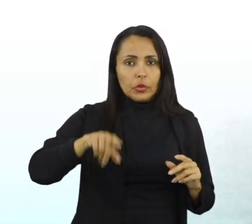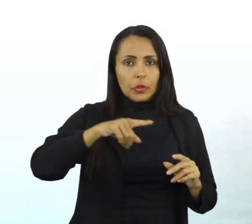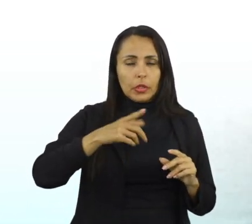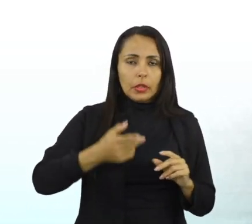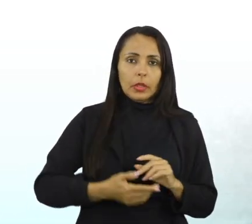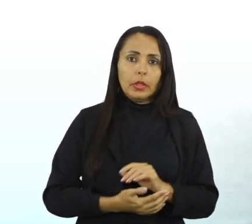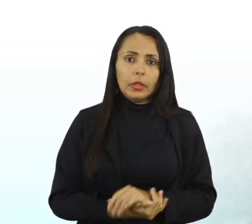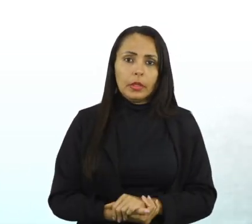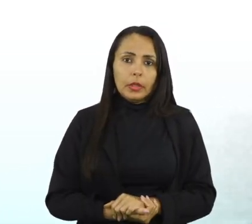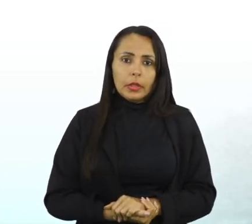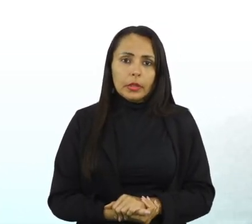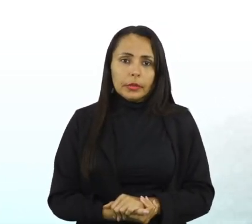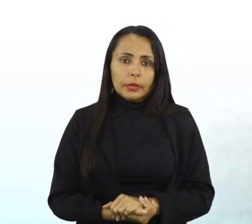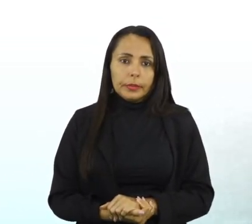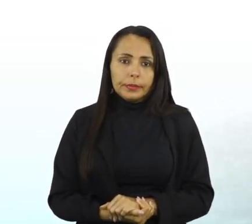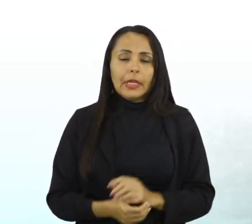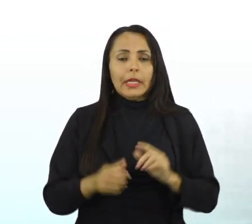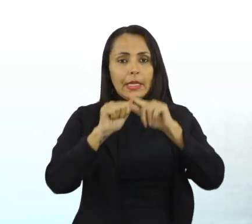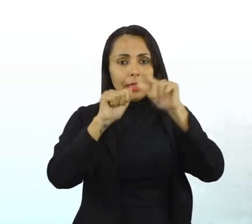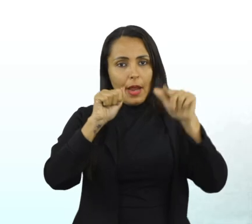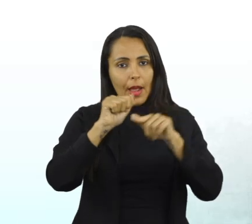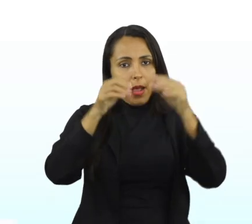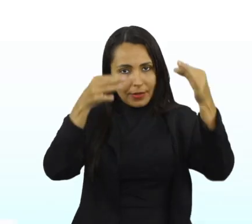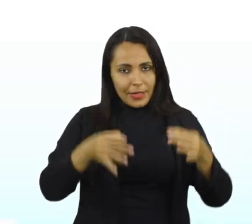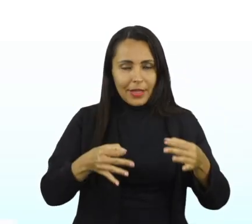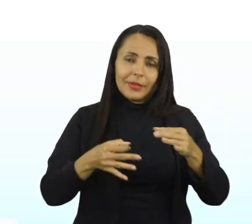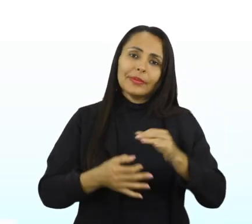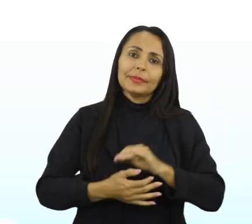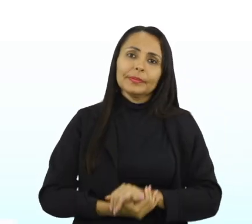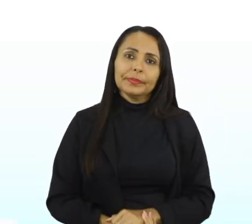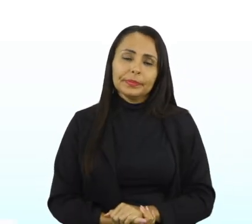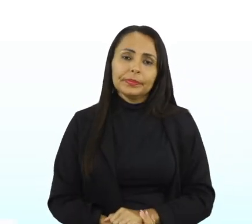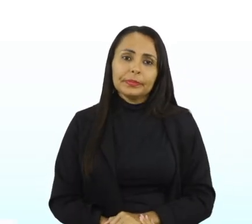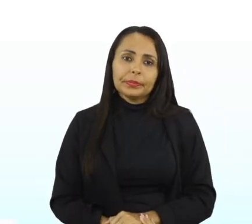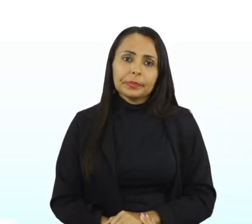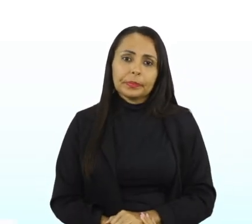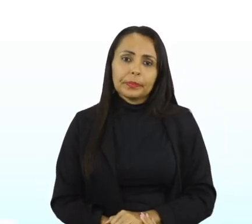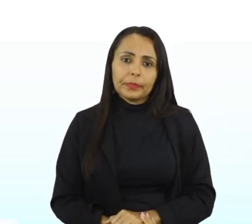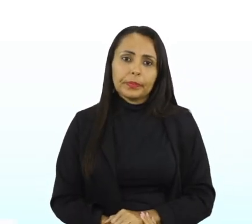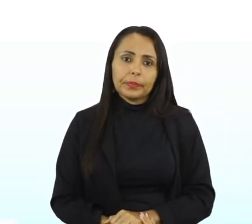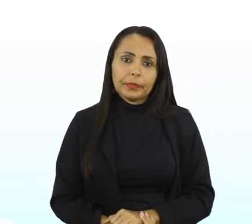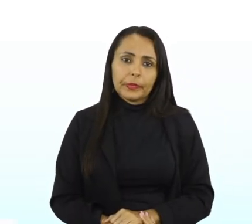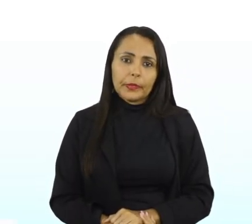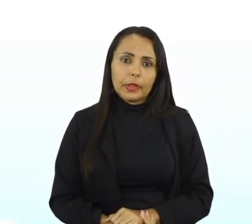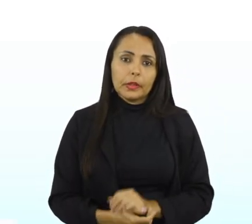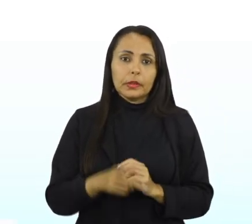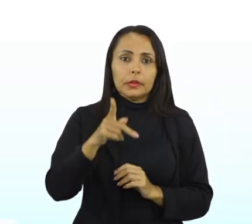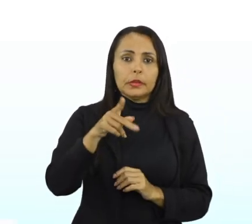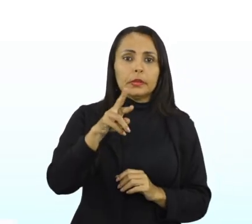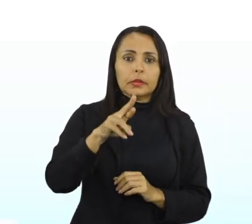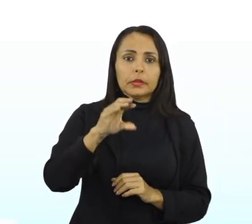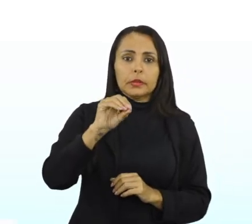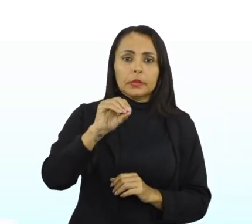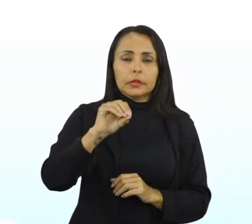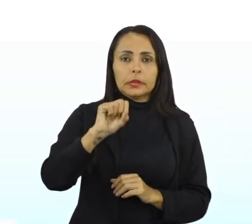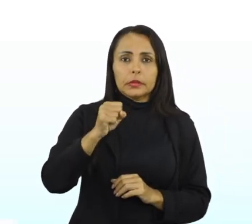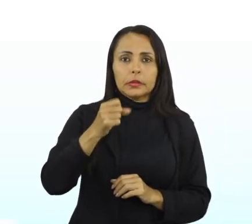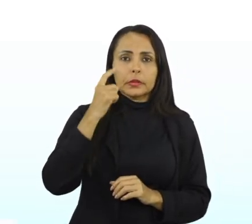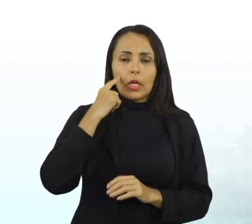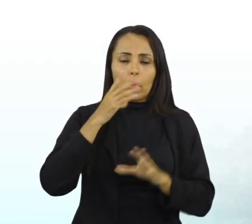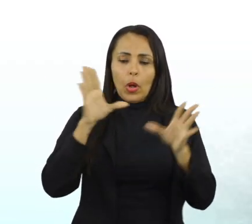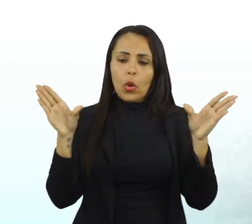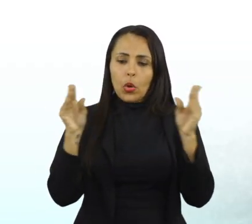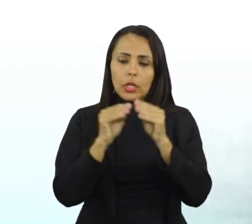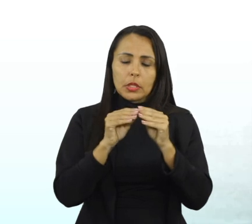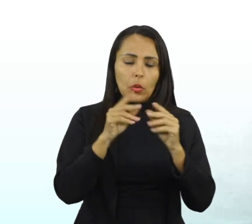Então a resposta dela está aí, letra A. Prus bales. Então esse prus, ele faz